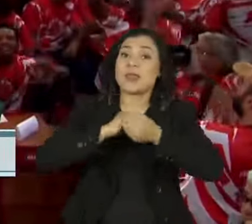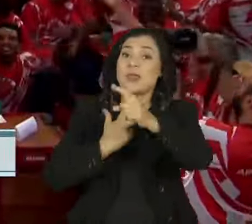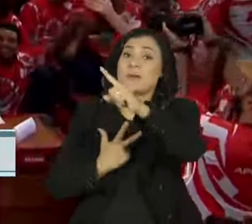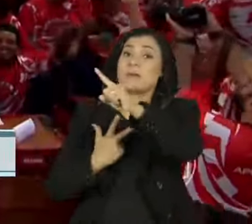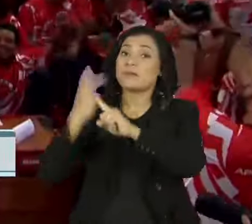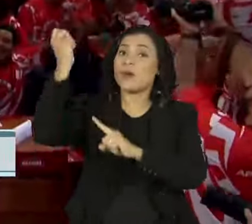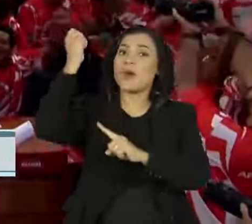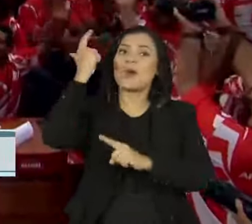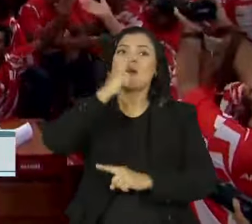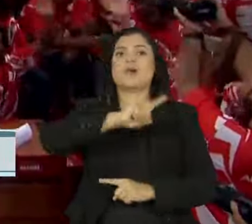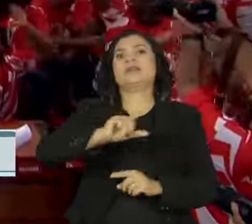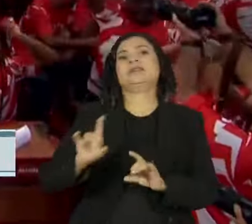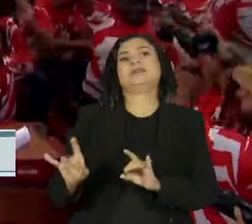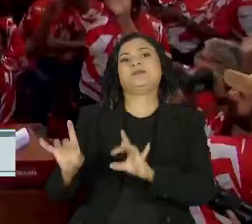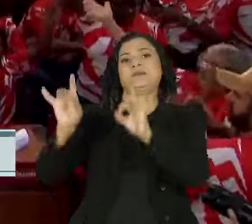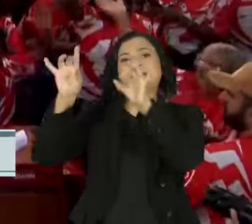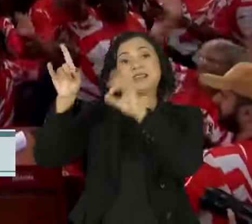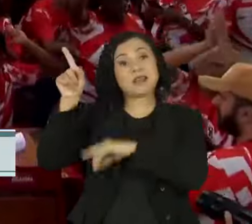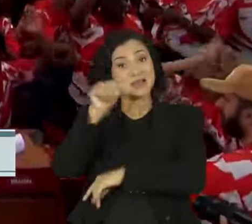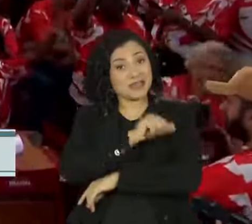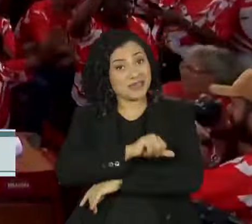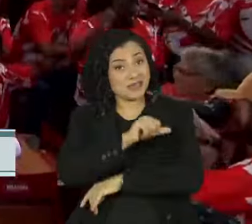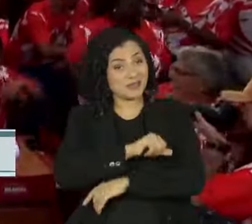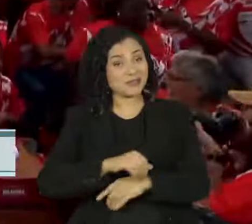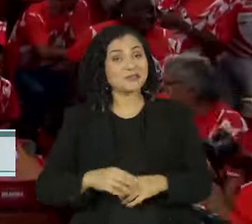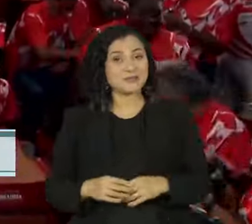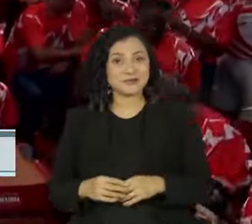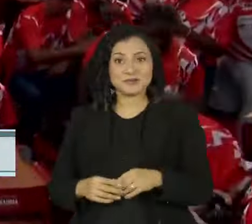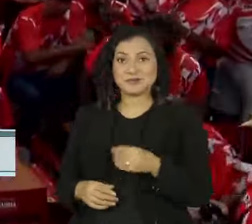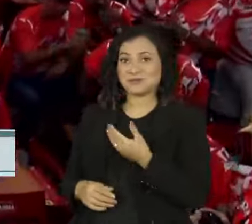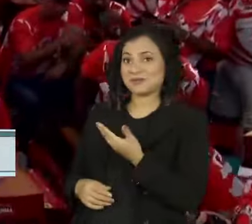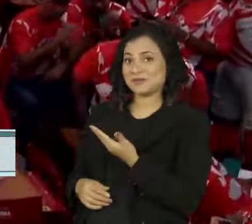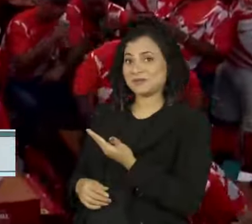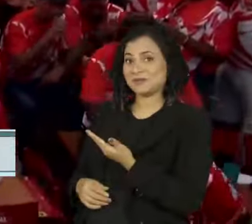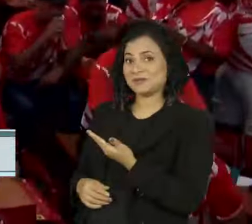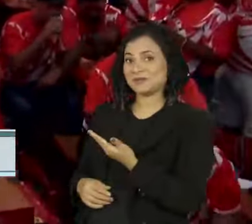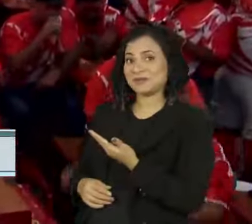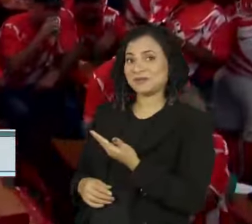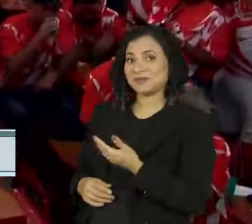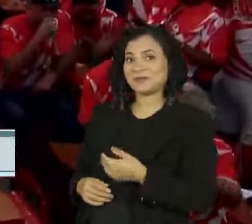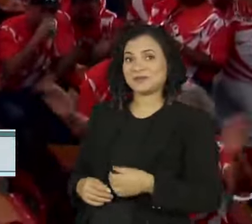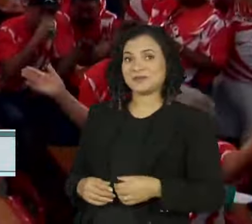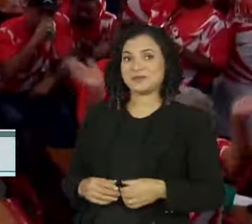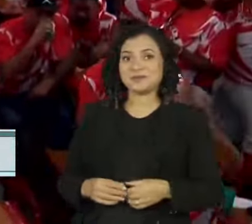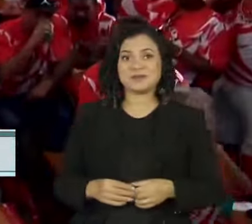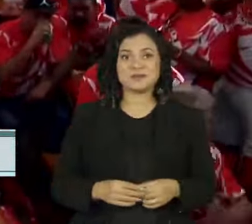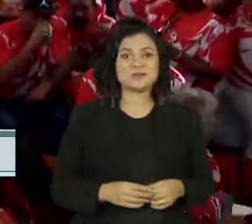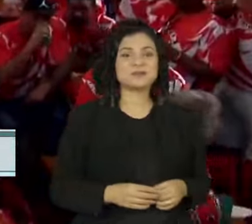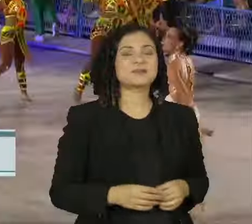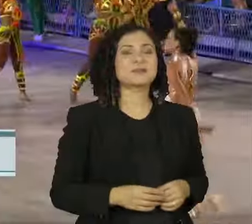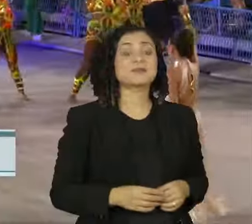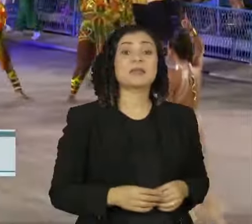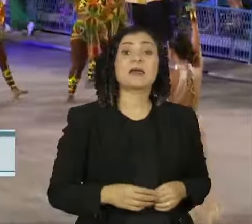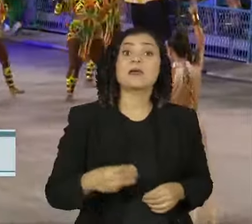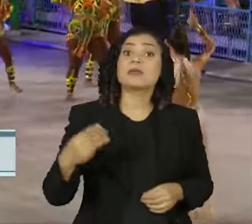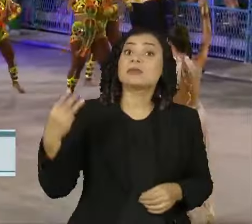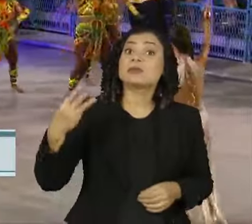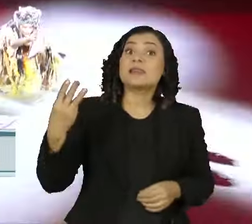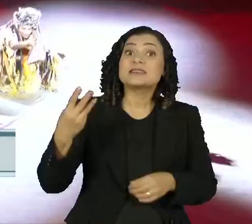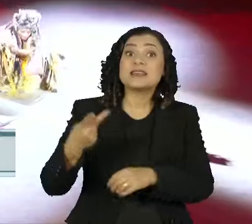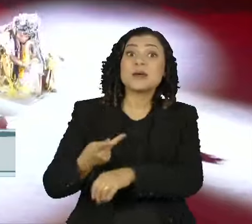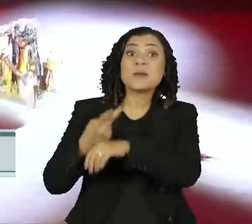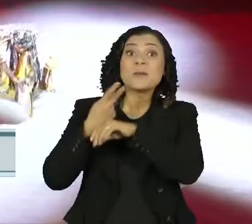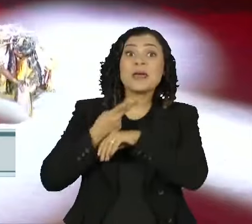a taça do Grupo Especial do Rio de Janeiro. É o Rio da Serpente preparado para lutar. É o terceiro título